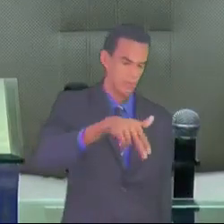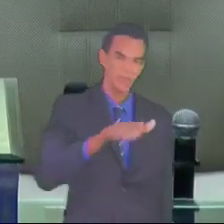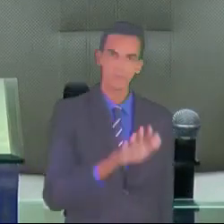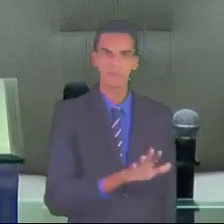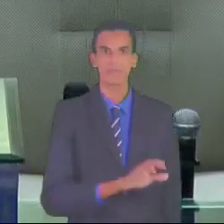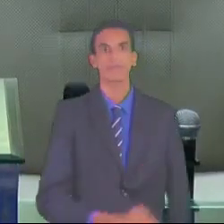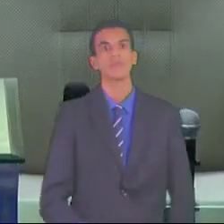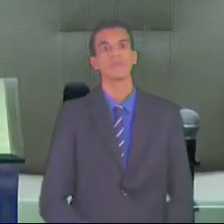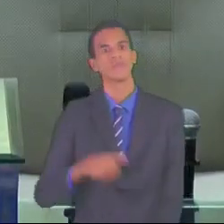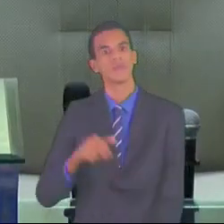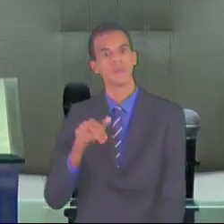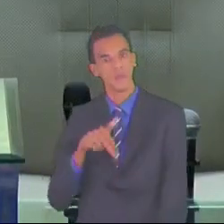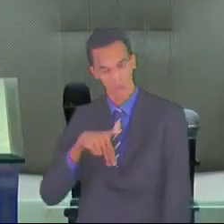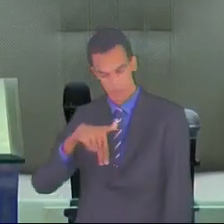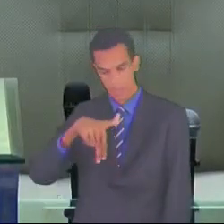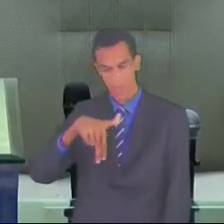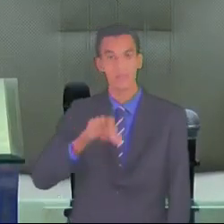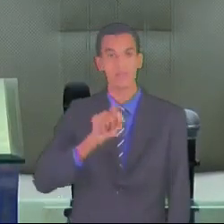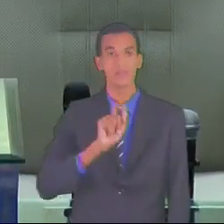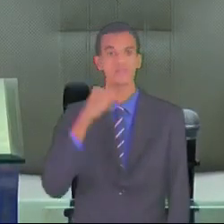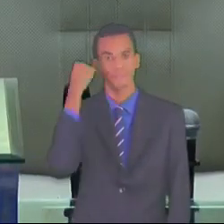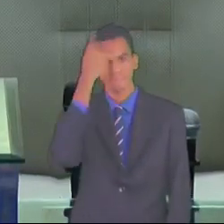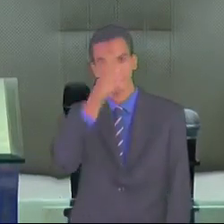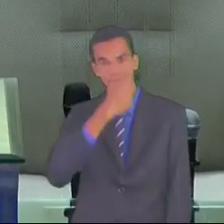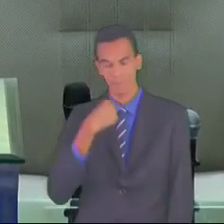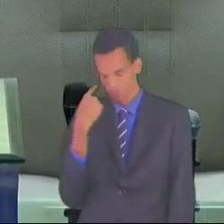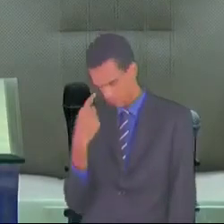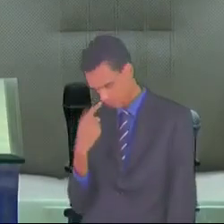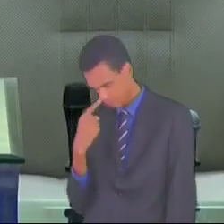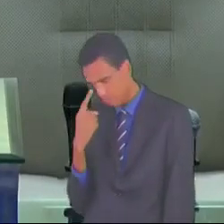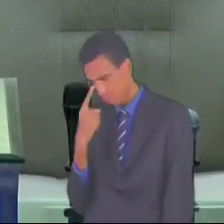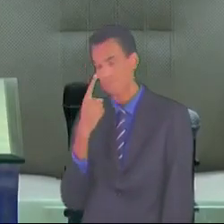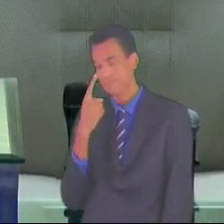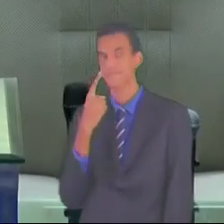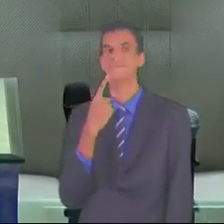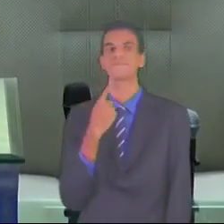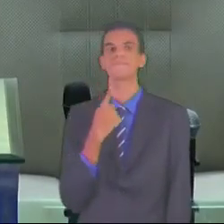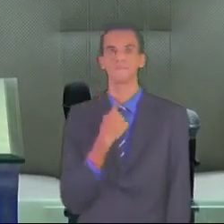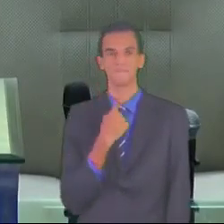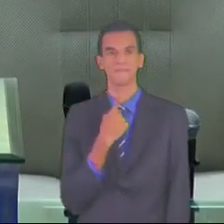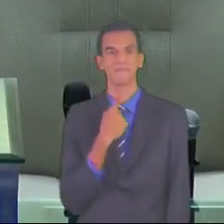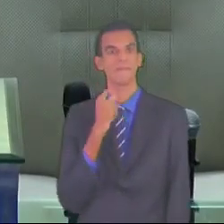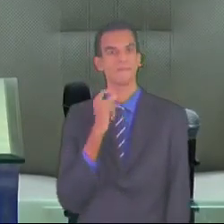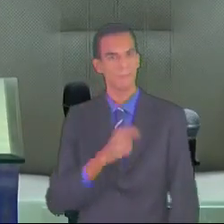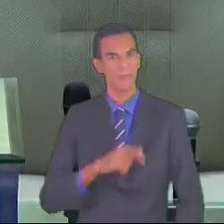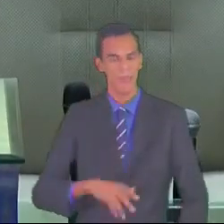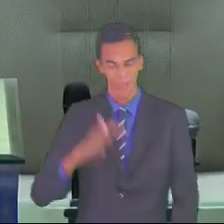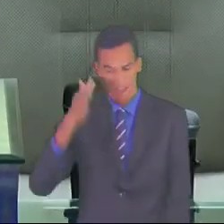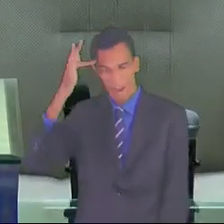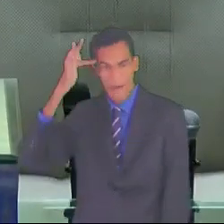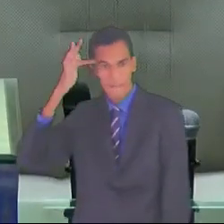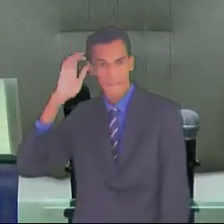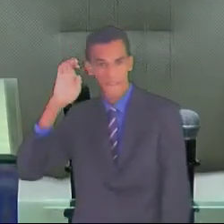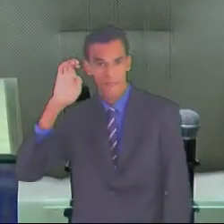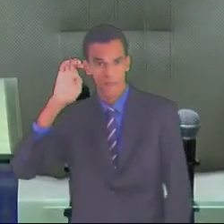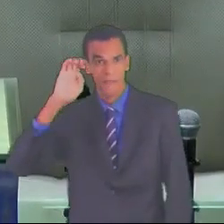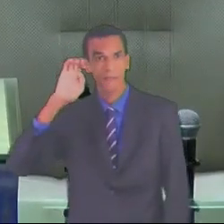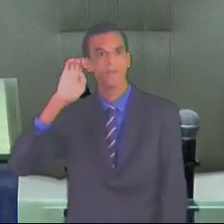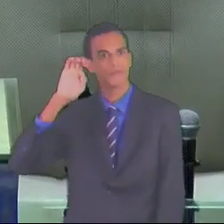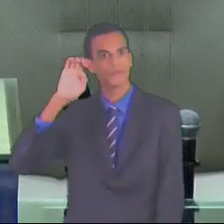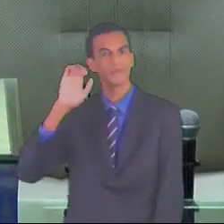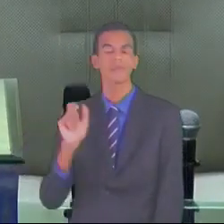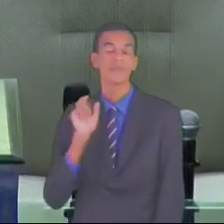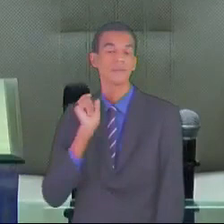andar significa levantar a cabeça. Andar significa recobrar a fé. Glória a Deus. Andar